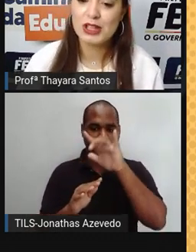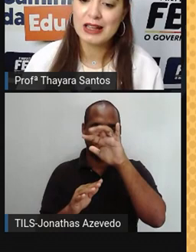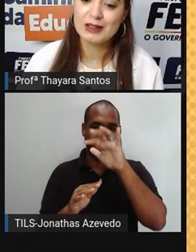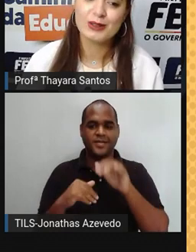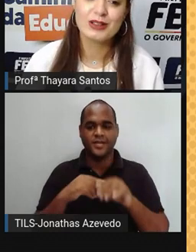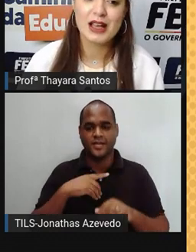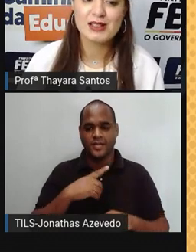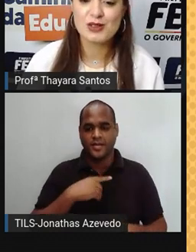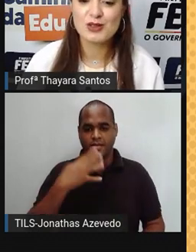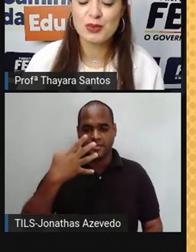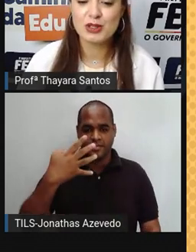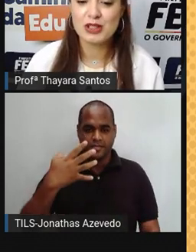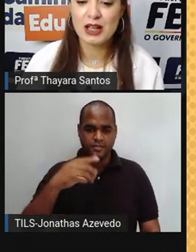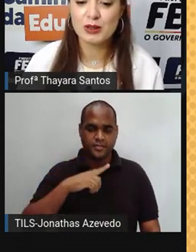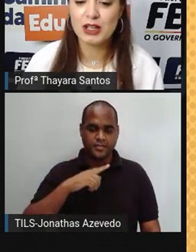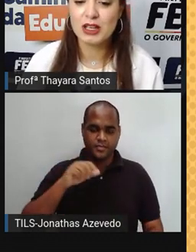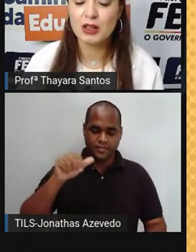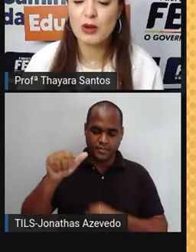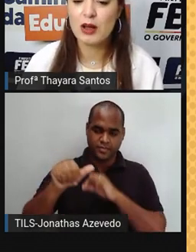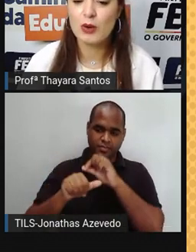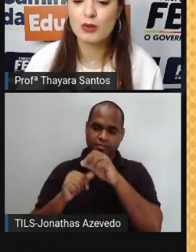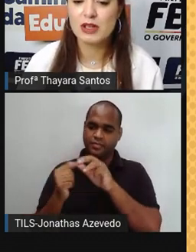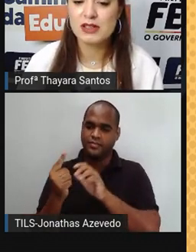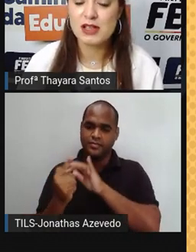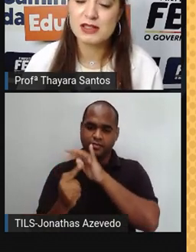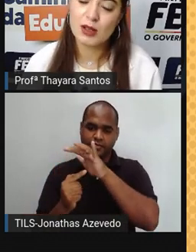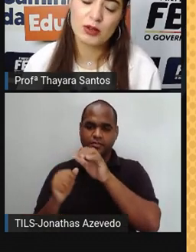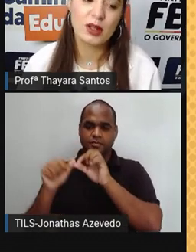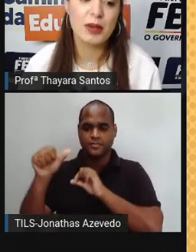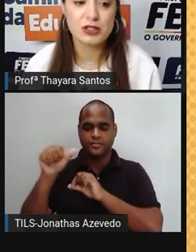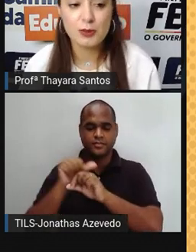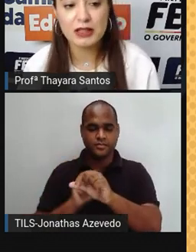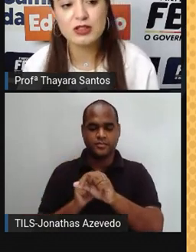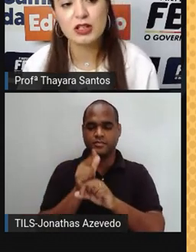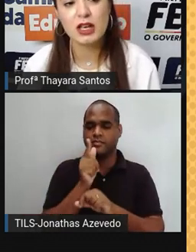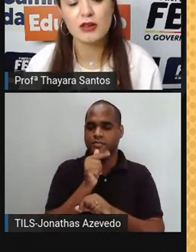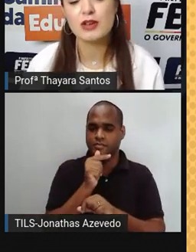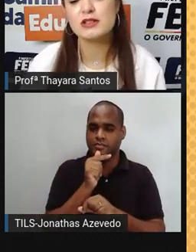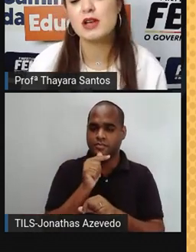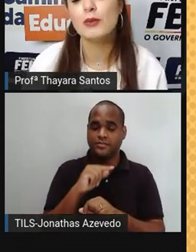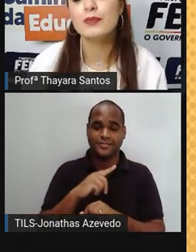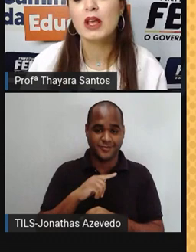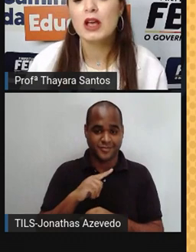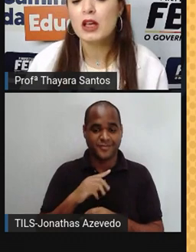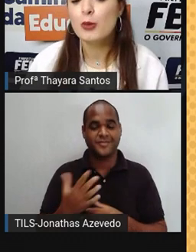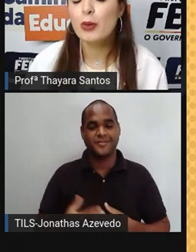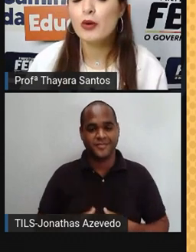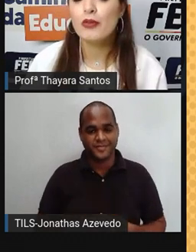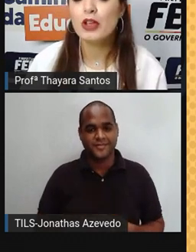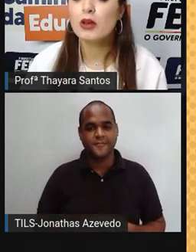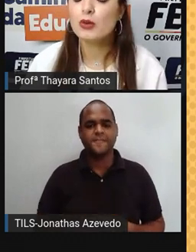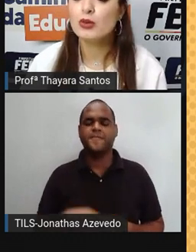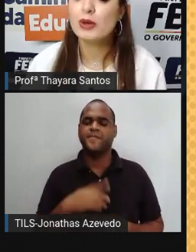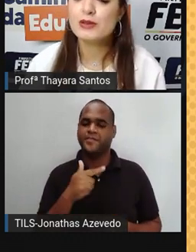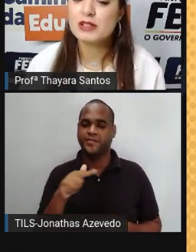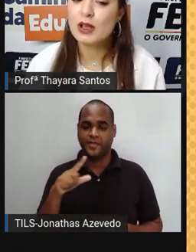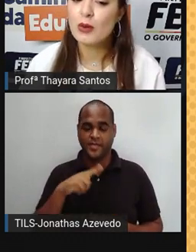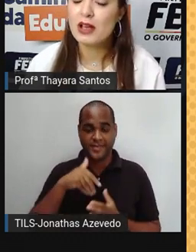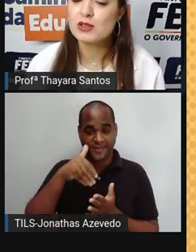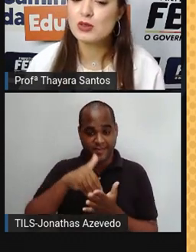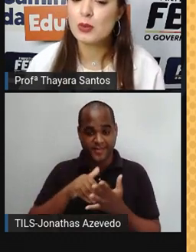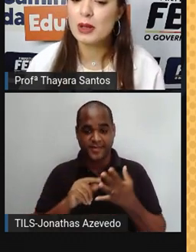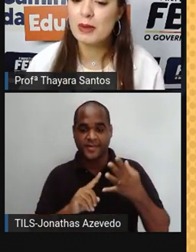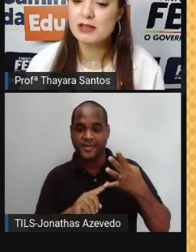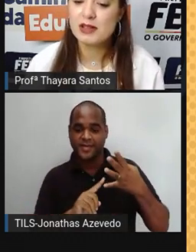Quatro do estado gasoso para o estado líquido é a condensação que também é chamada de liquefação e por fim o